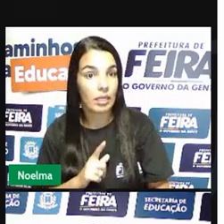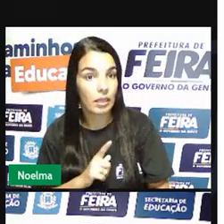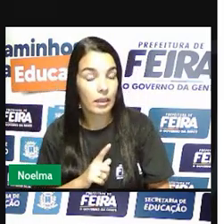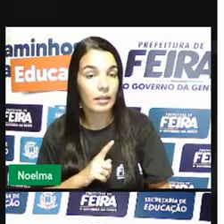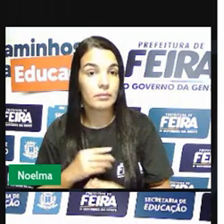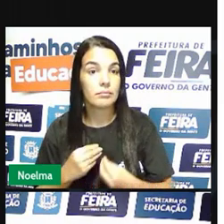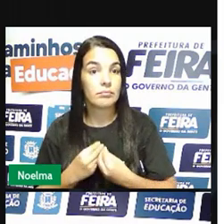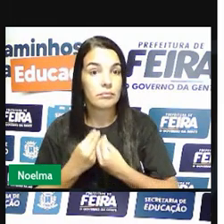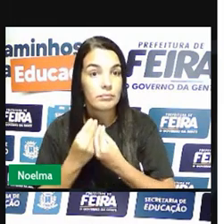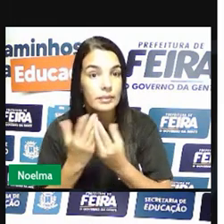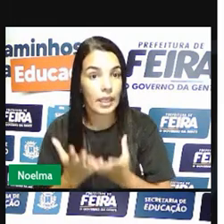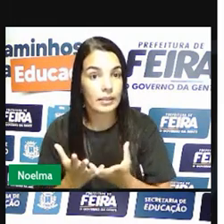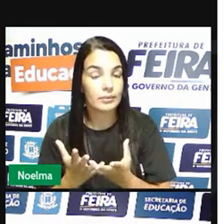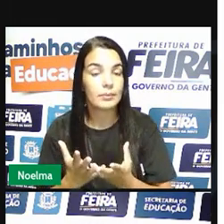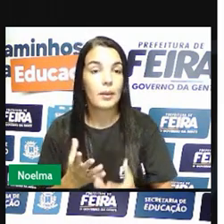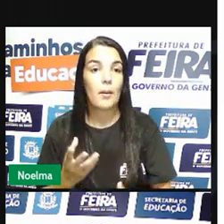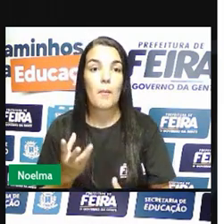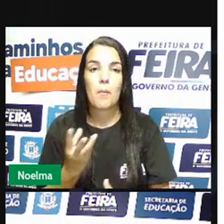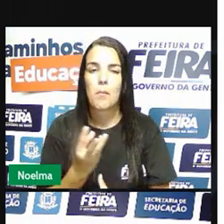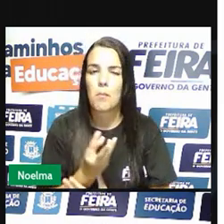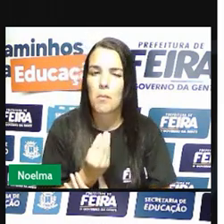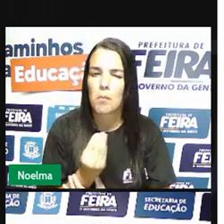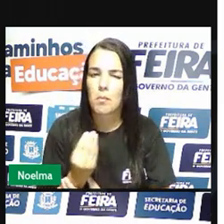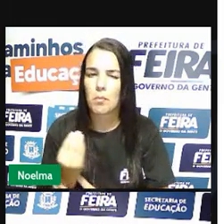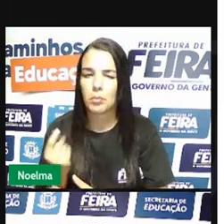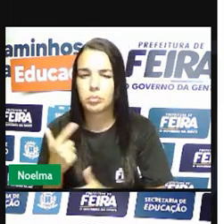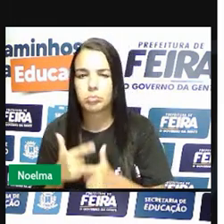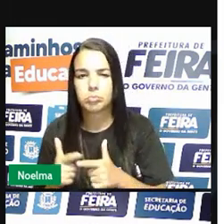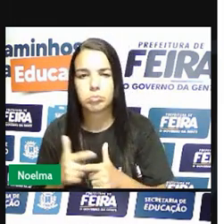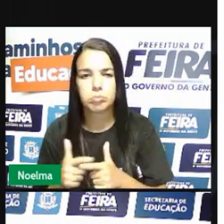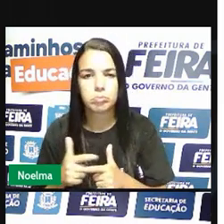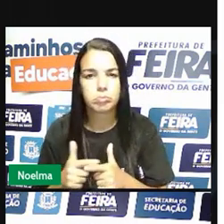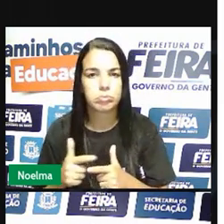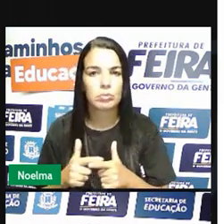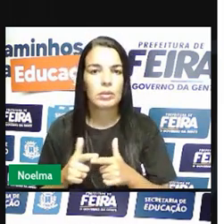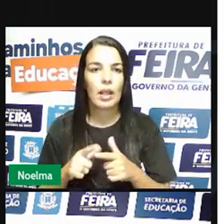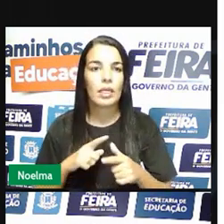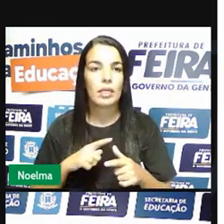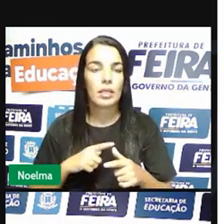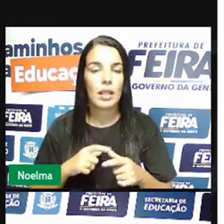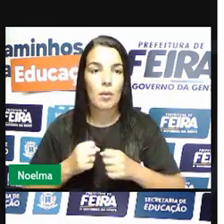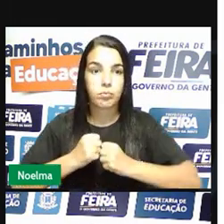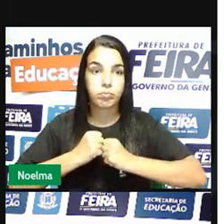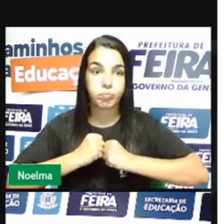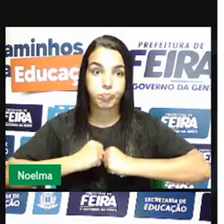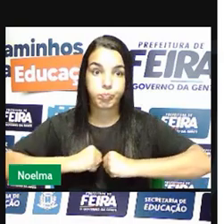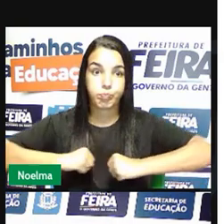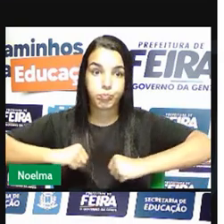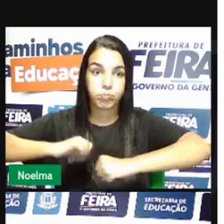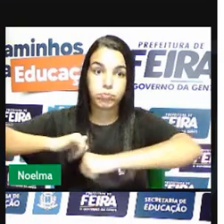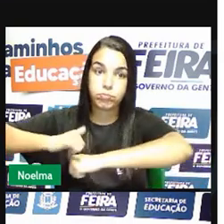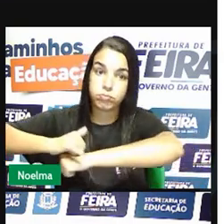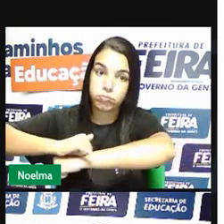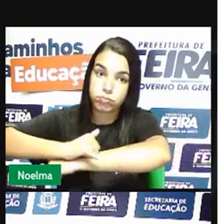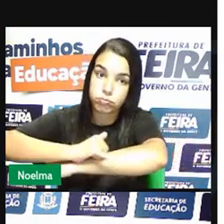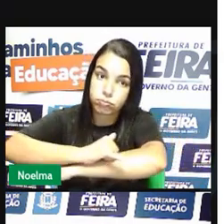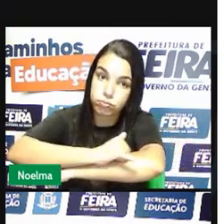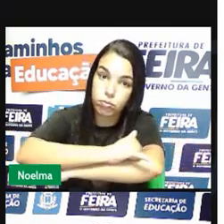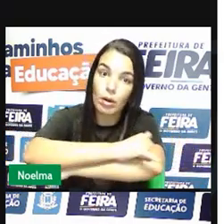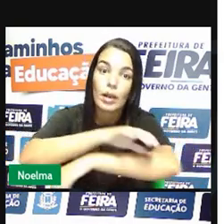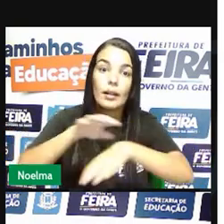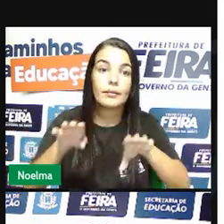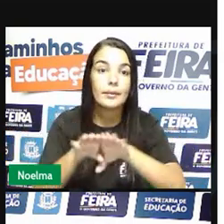tem causado inúmeros problemas a elas, que vai desde o aumento da massa corporal a problemas de